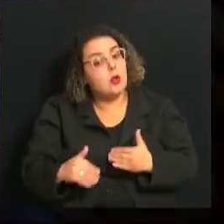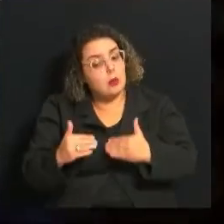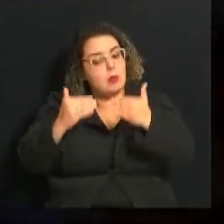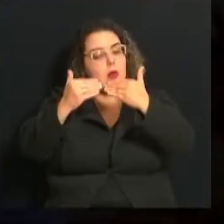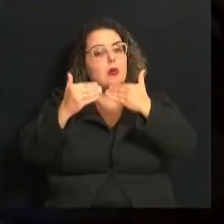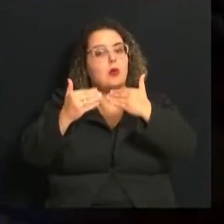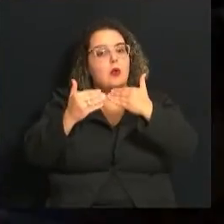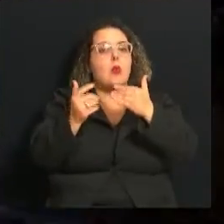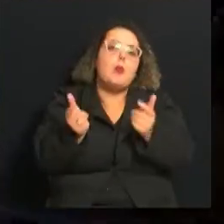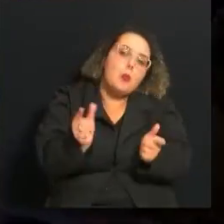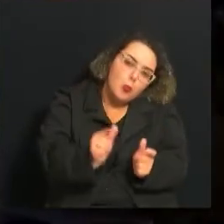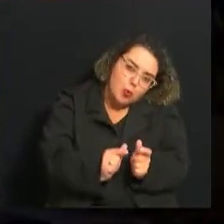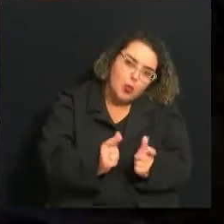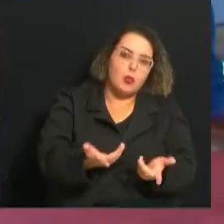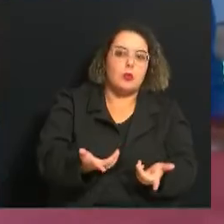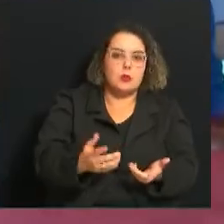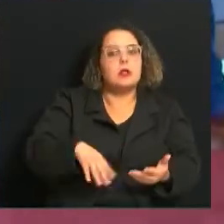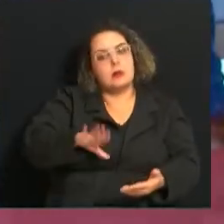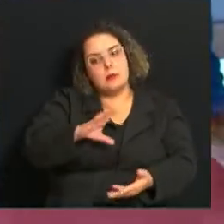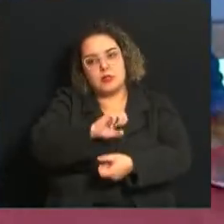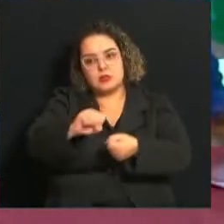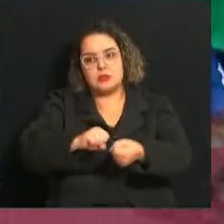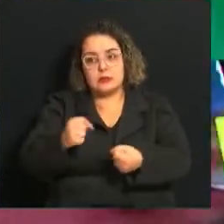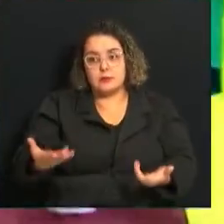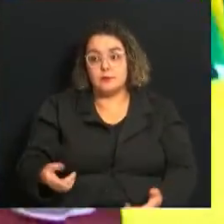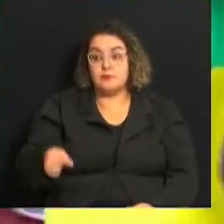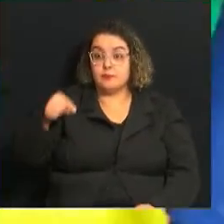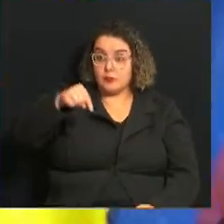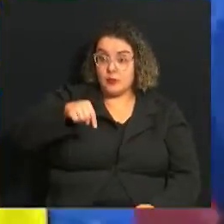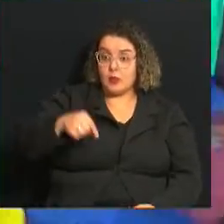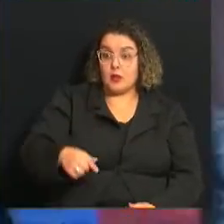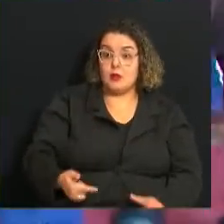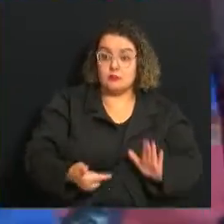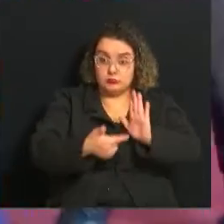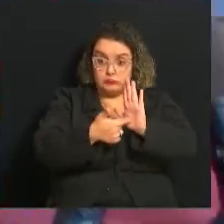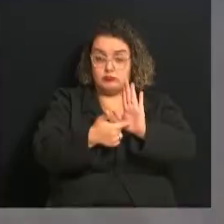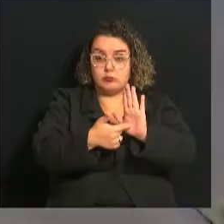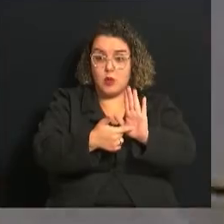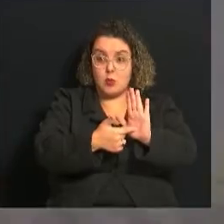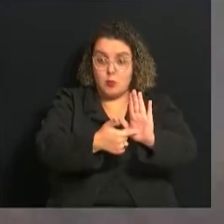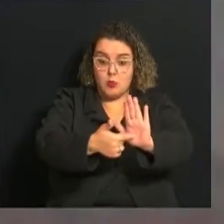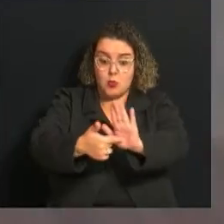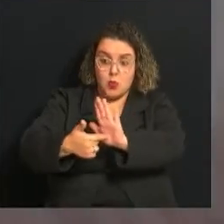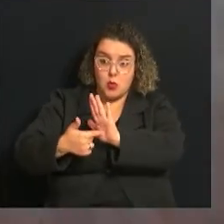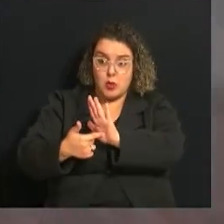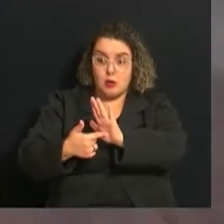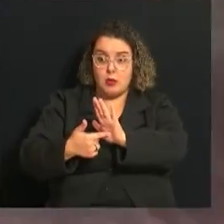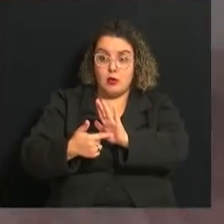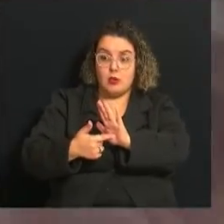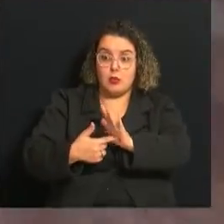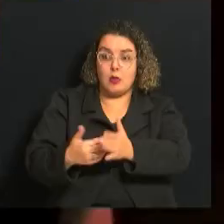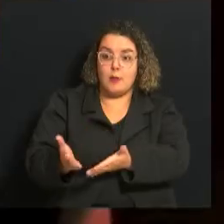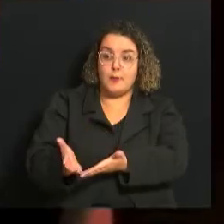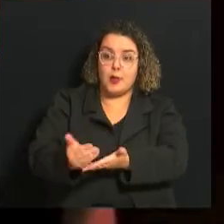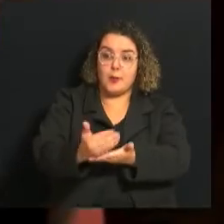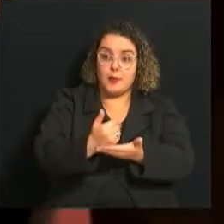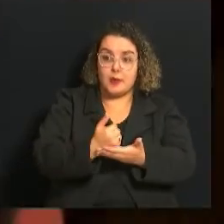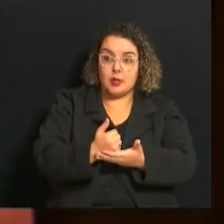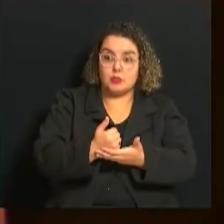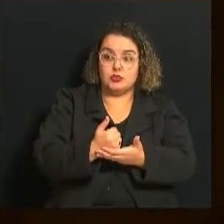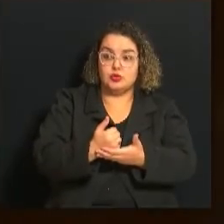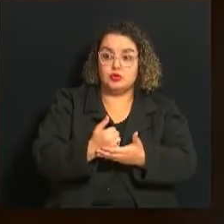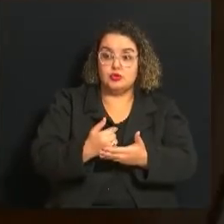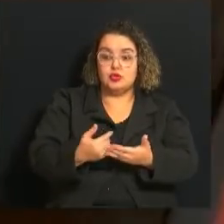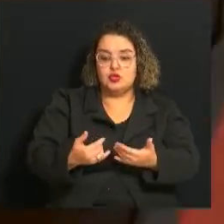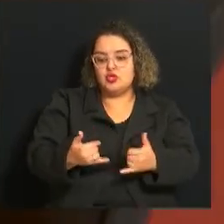menos, trazendo mais sustentabilidade. Aqui neste estande foi disponibilizado até um coletor de eletrônicos, como forma